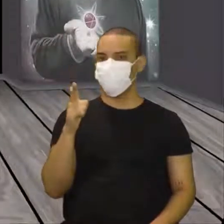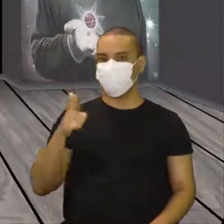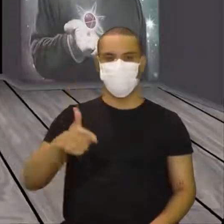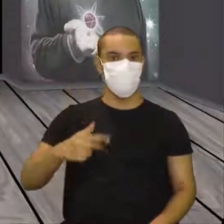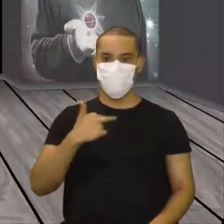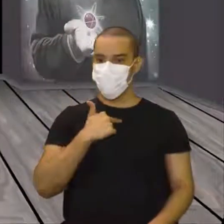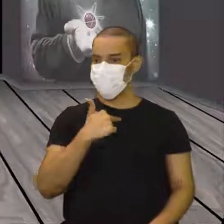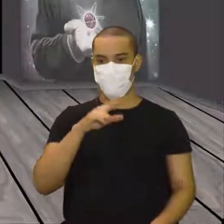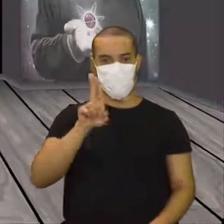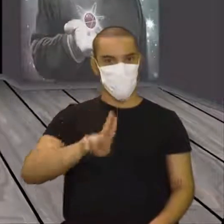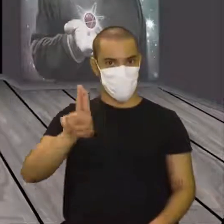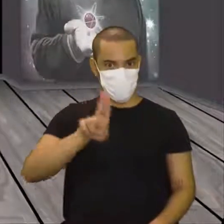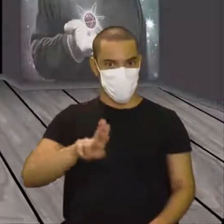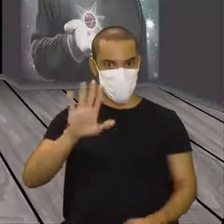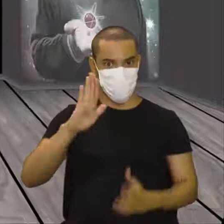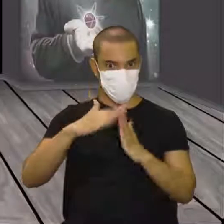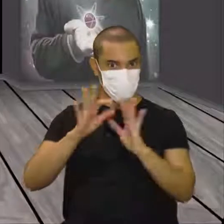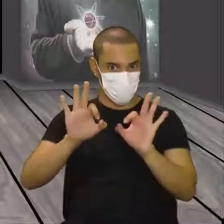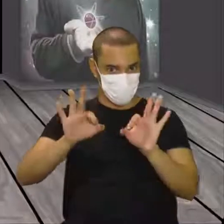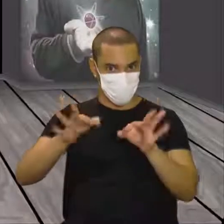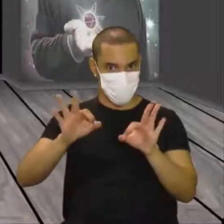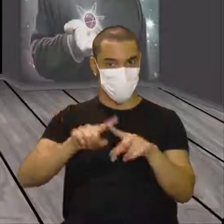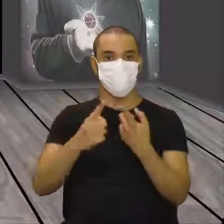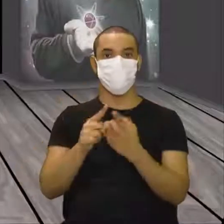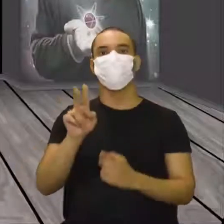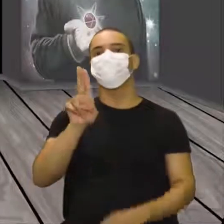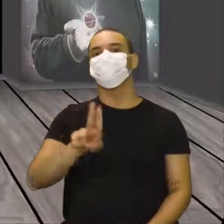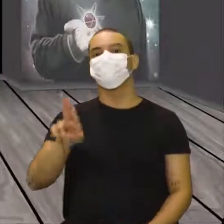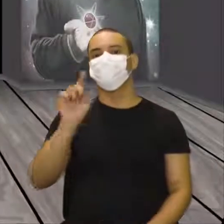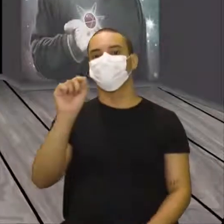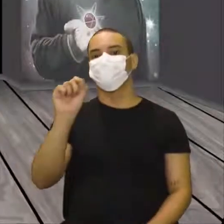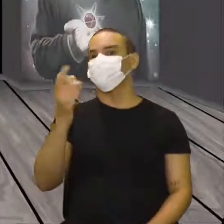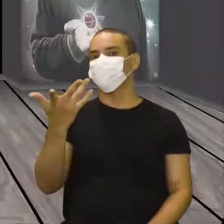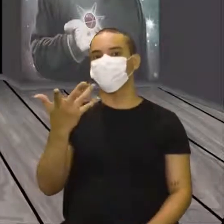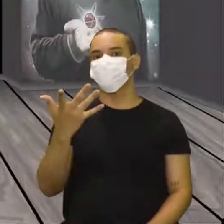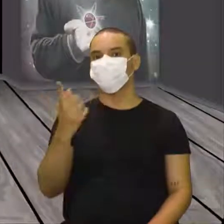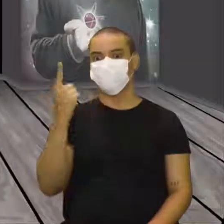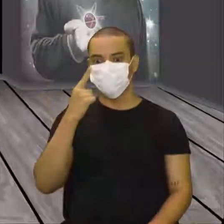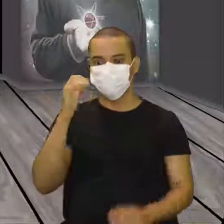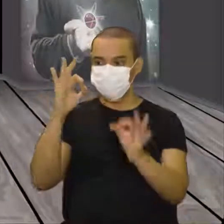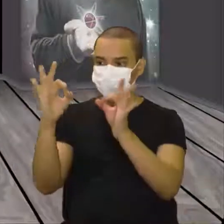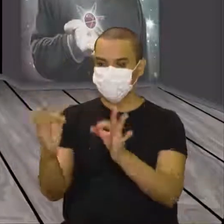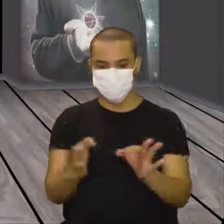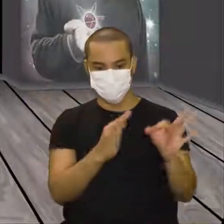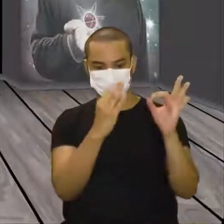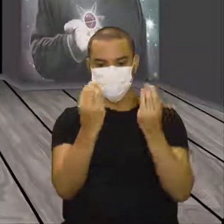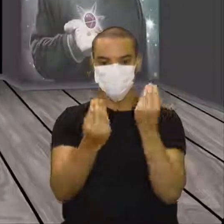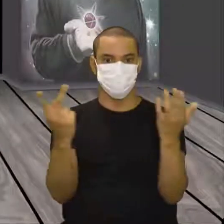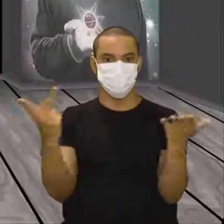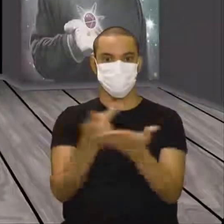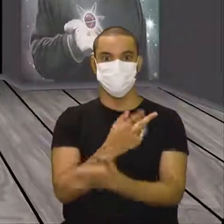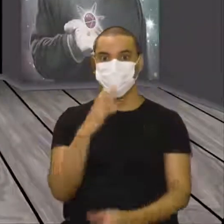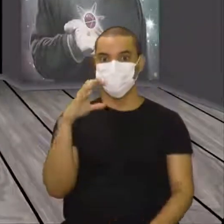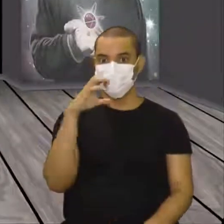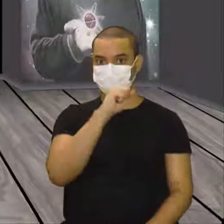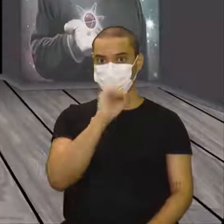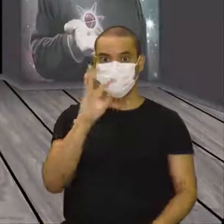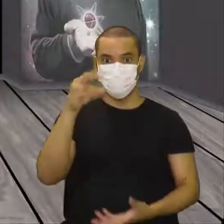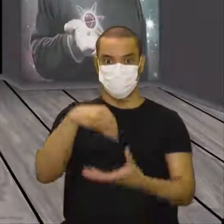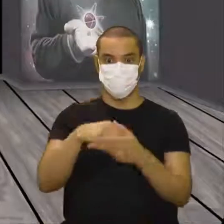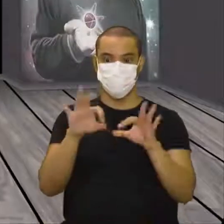estar trabalhando nisso. Mas você pode trabalhar só para ver o efeito e ver a aceleração que dá naquela